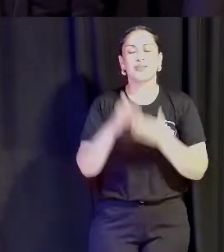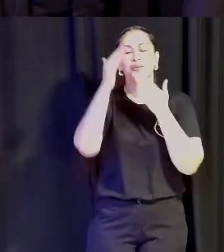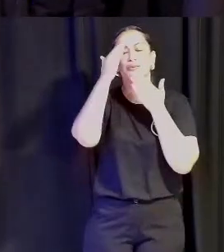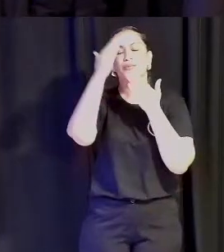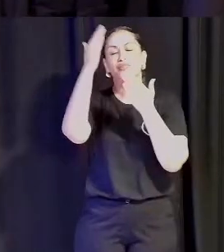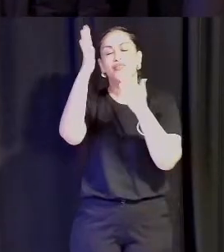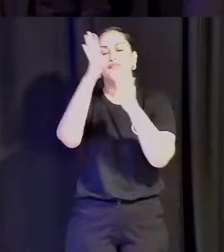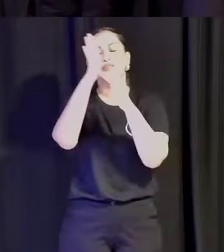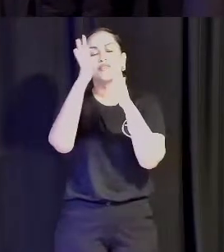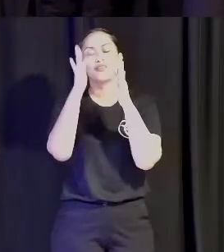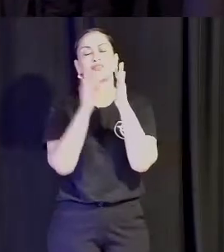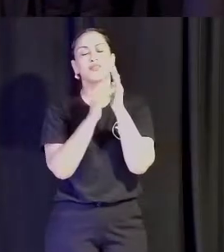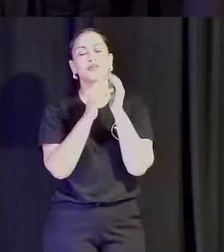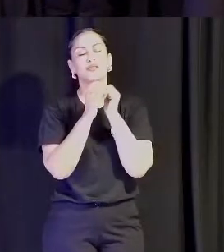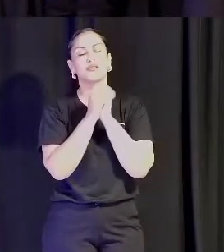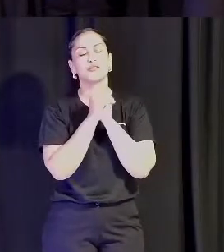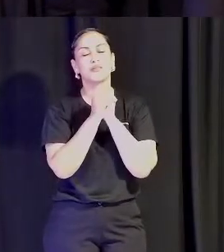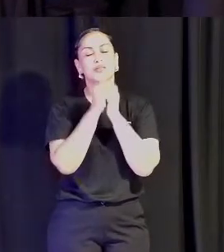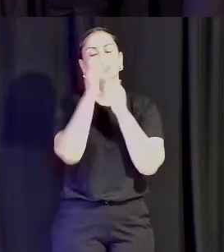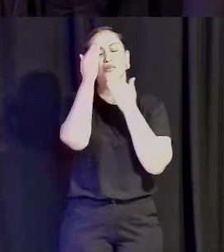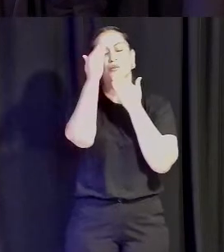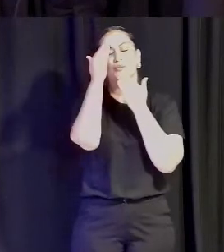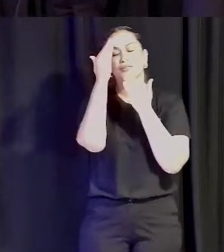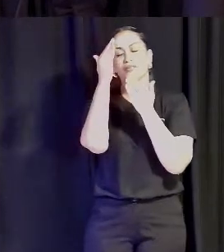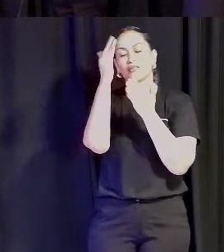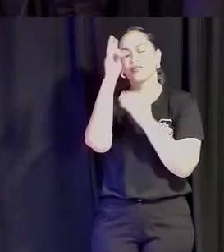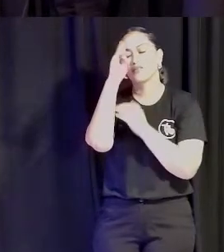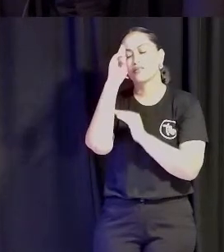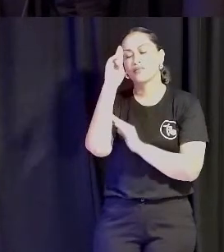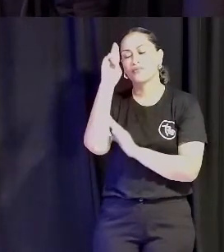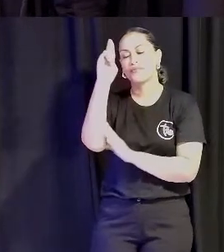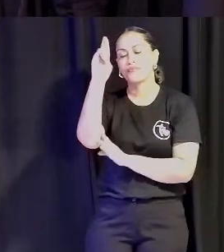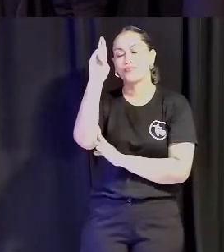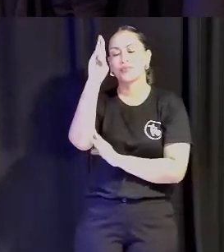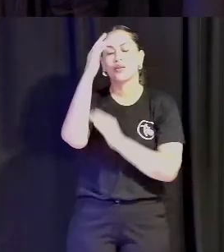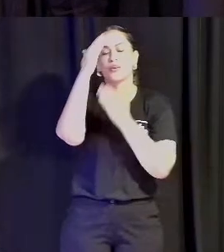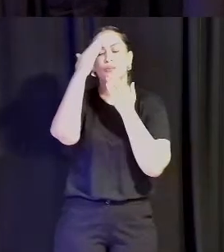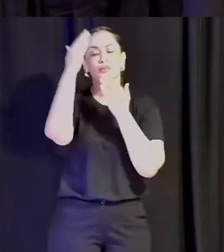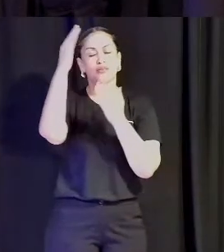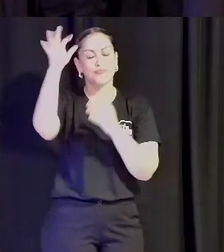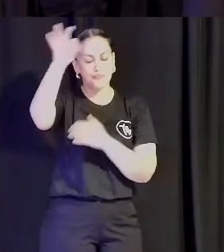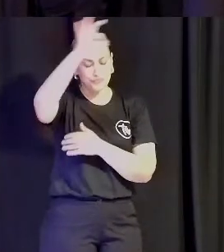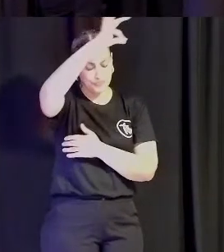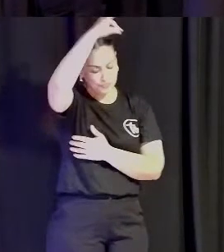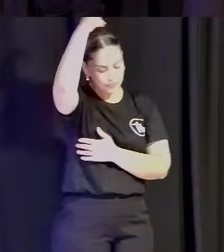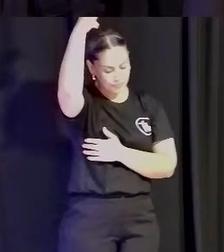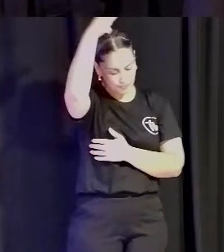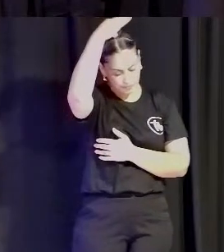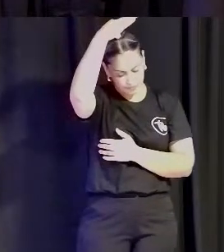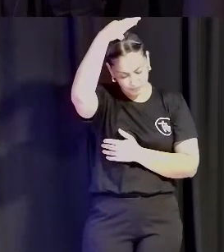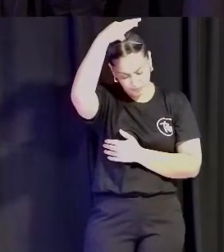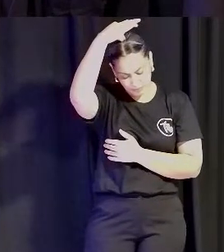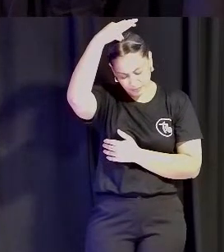Obrigado, Jesus. Obrigado, Senhor. Obrigado, Espírito Santo.